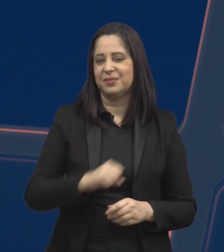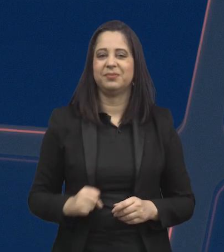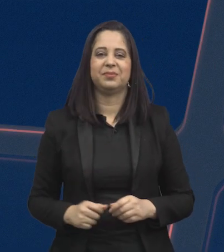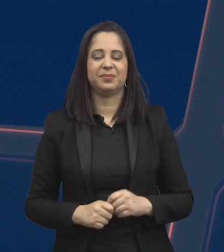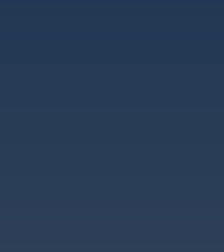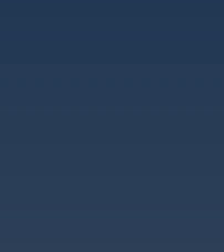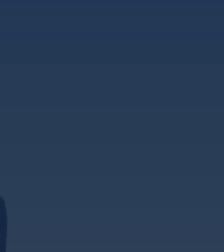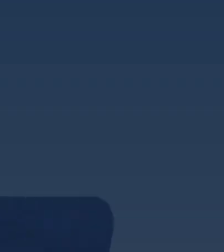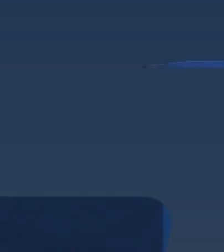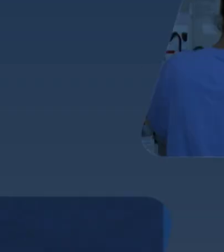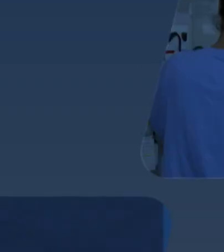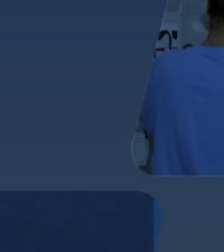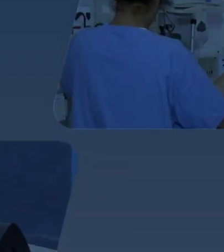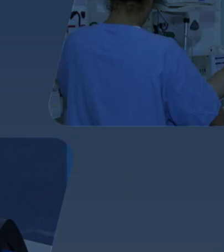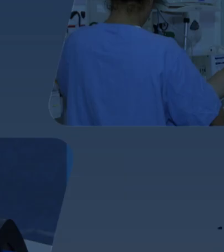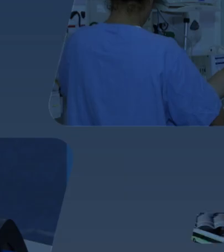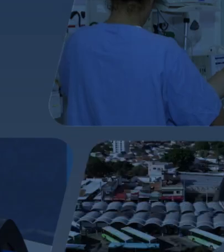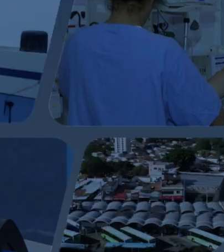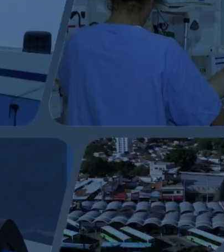já!